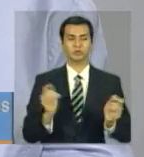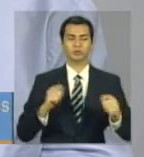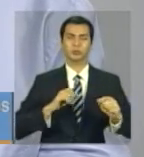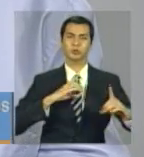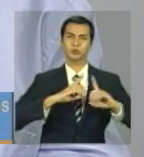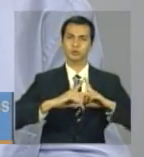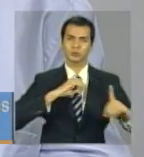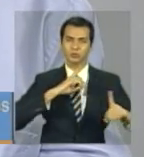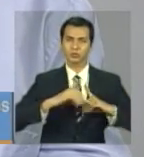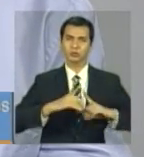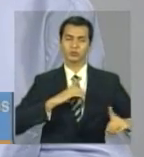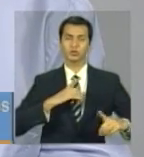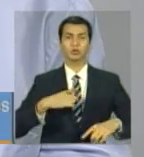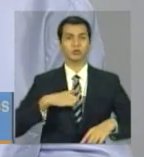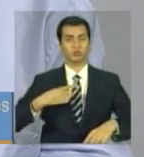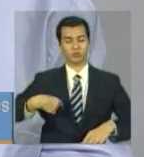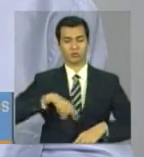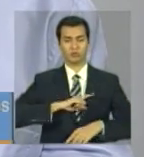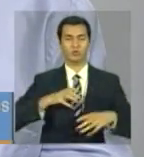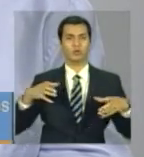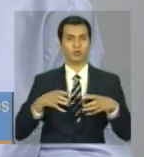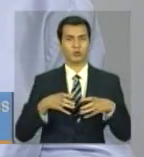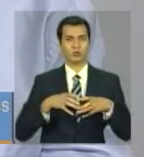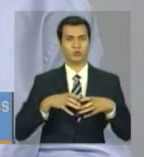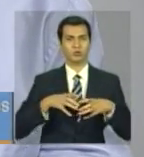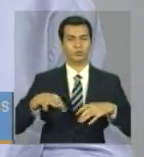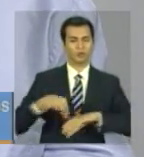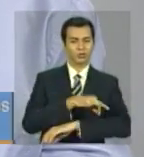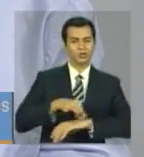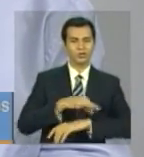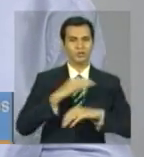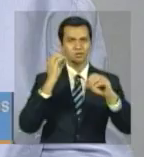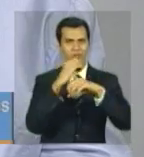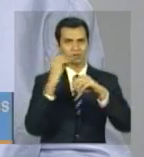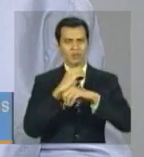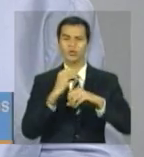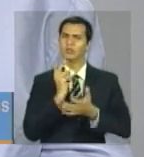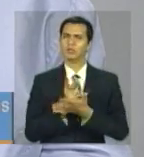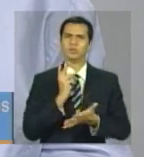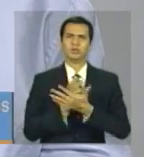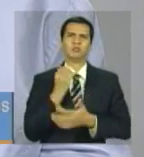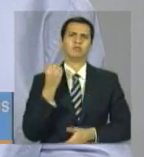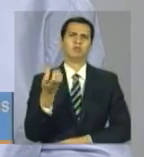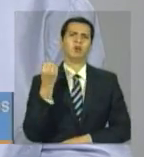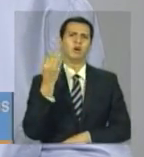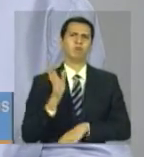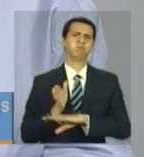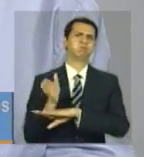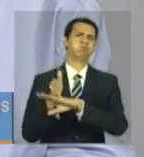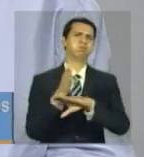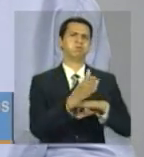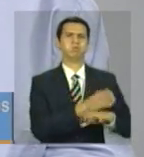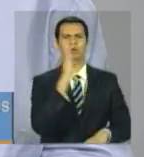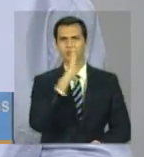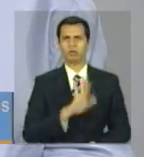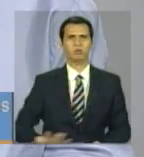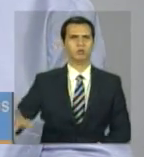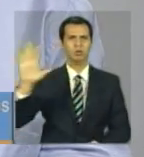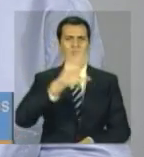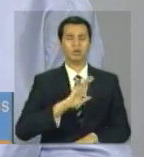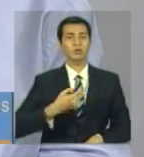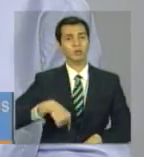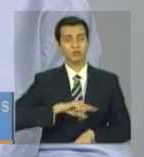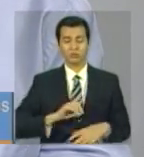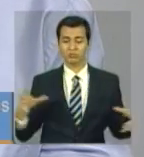esse acompanhamento das obras, e eles estão sempre viajando o Brasil todo, sentando com o município, sentando com a